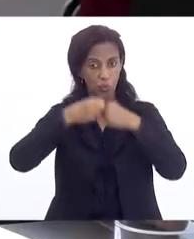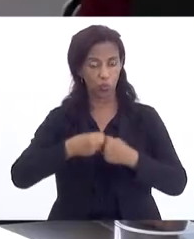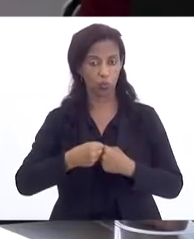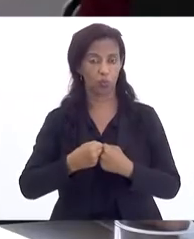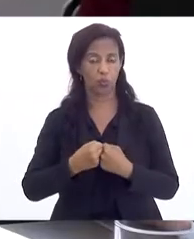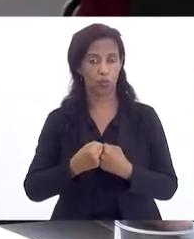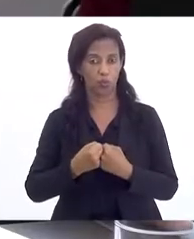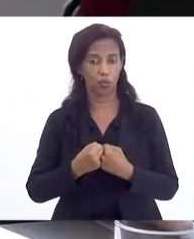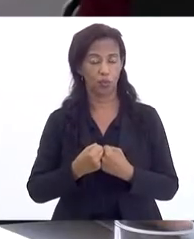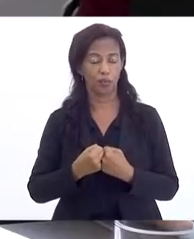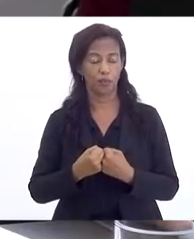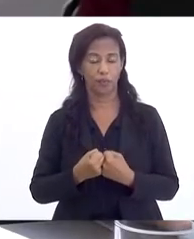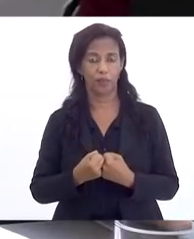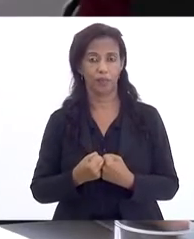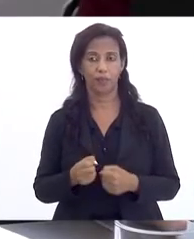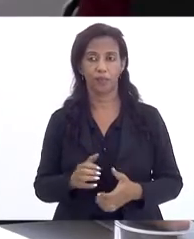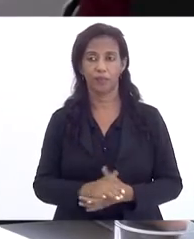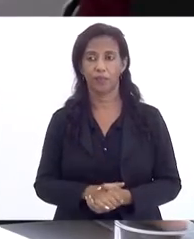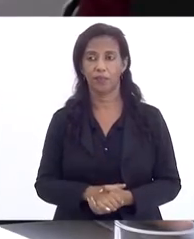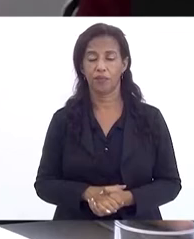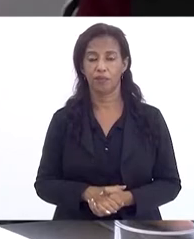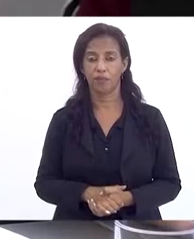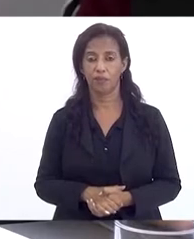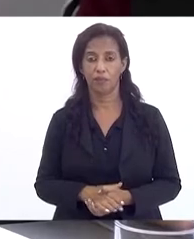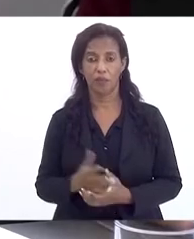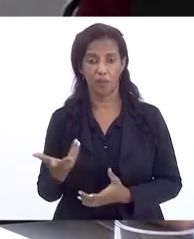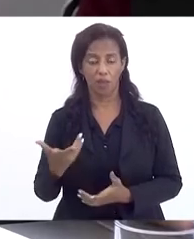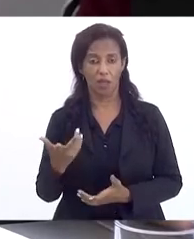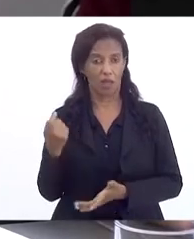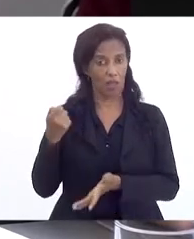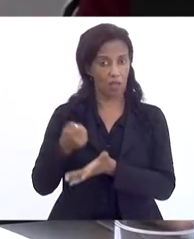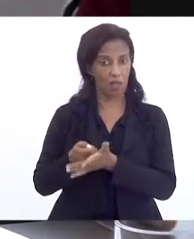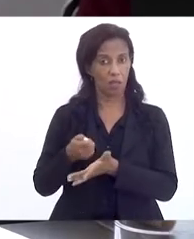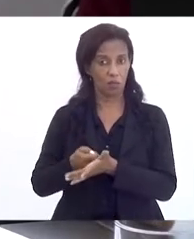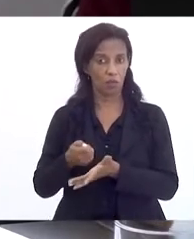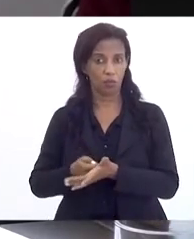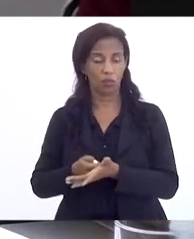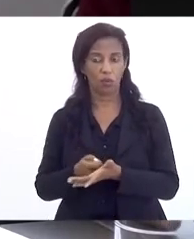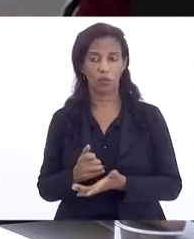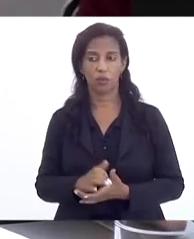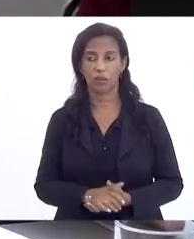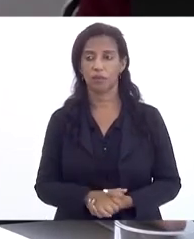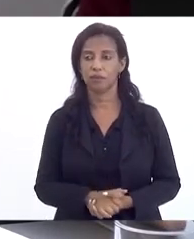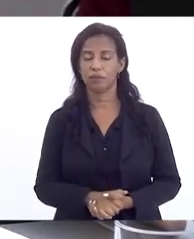coletivo intermunicipal, a rigor,